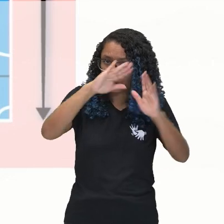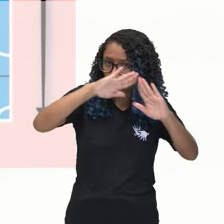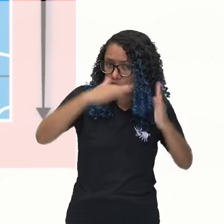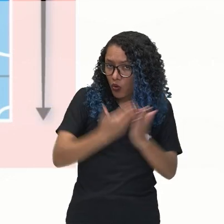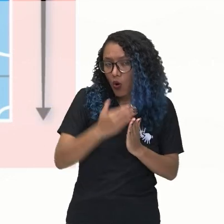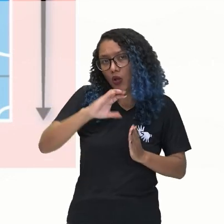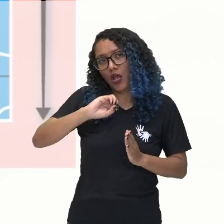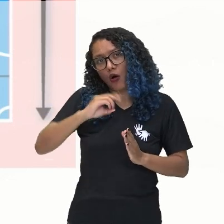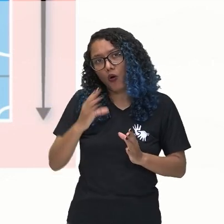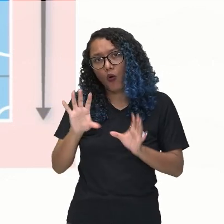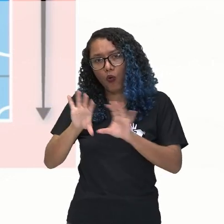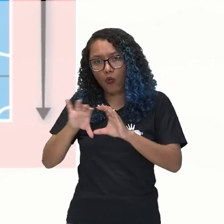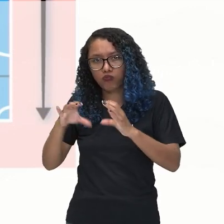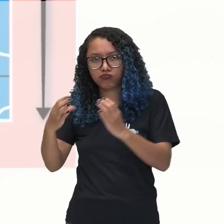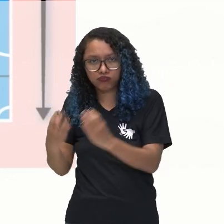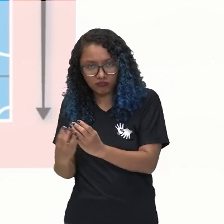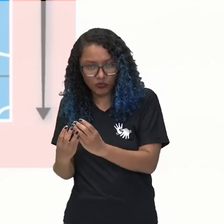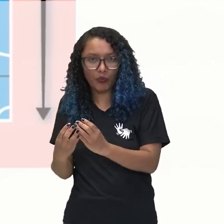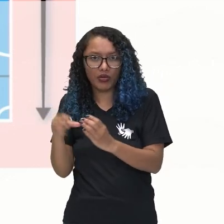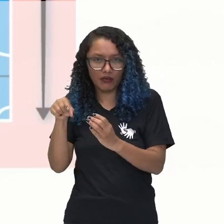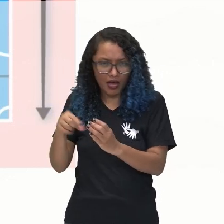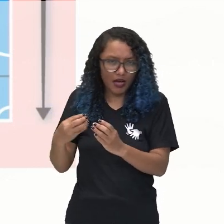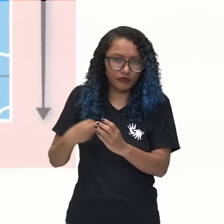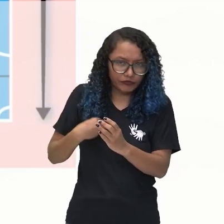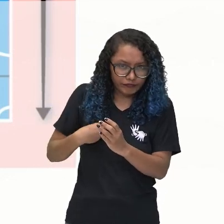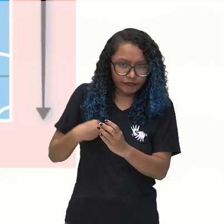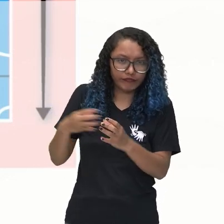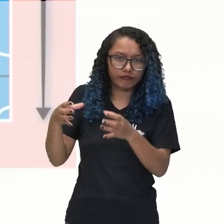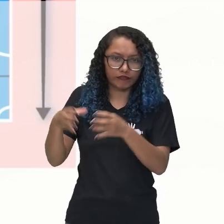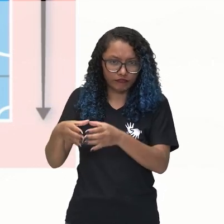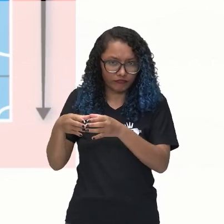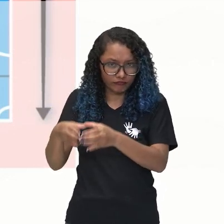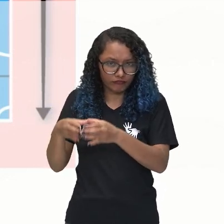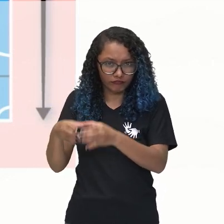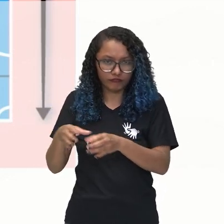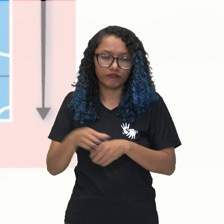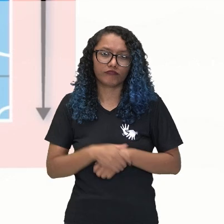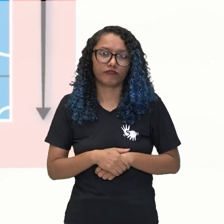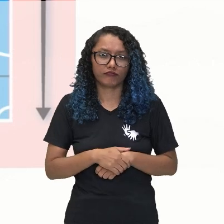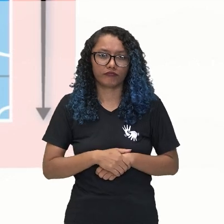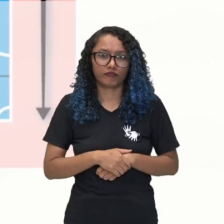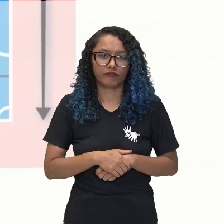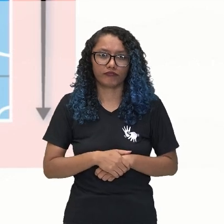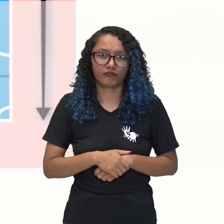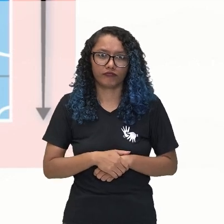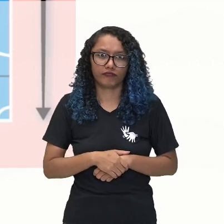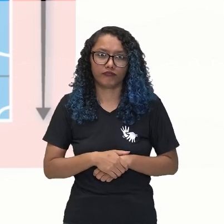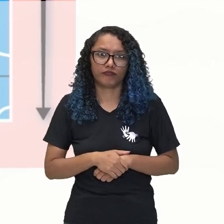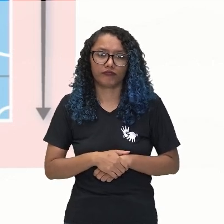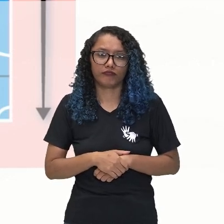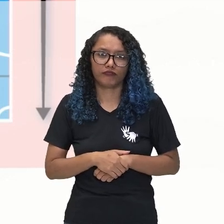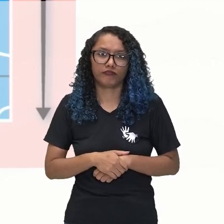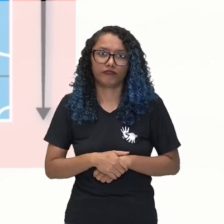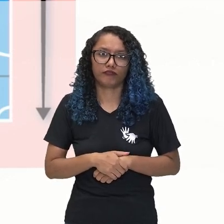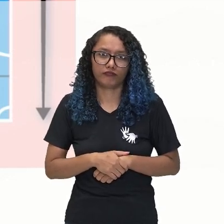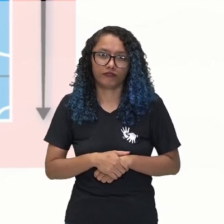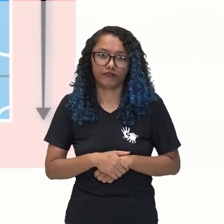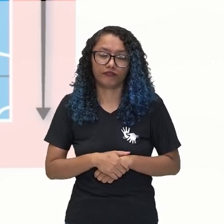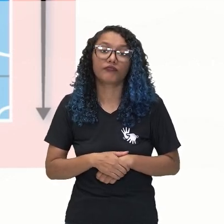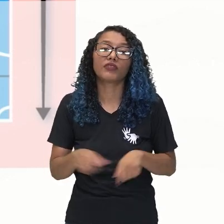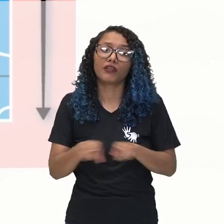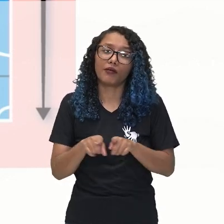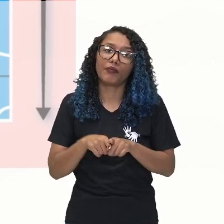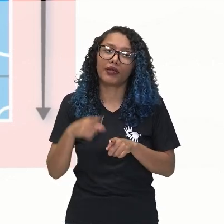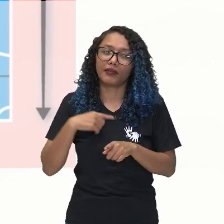centros de convivência. E aqui, olha só, no caso do futebol de salão, nós vamos ter também uma linha